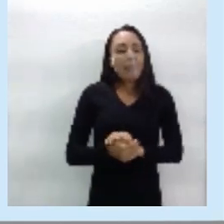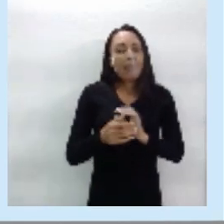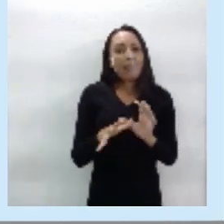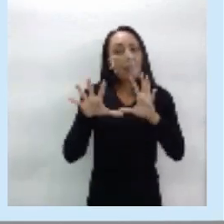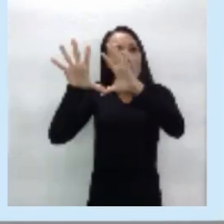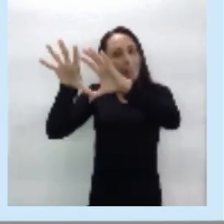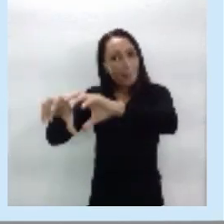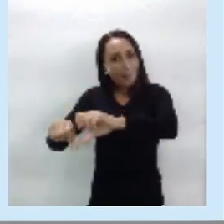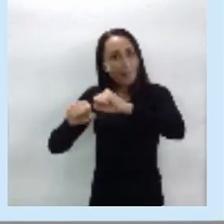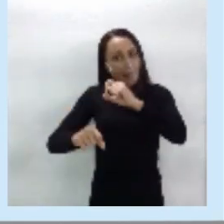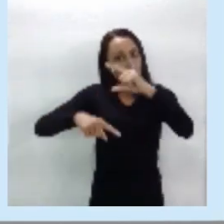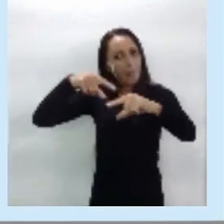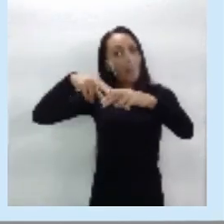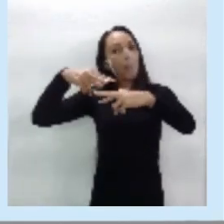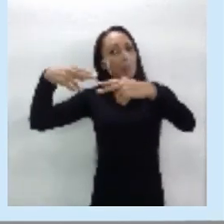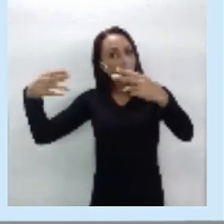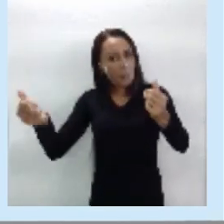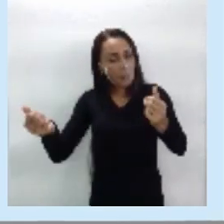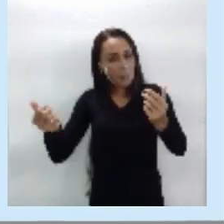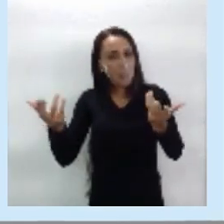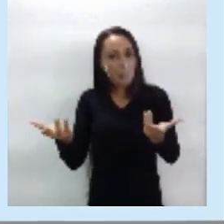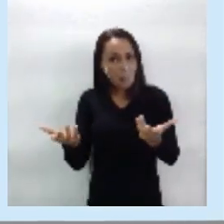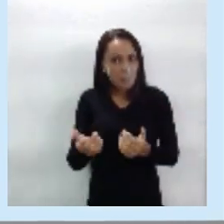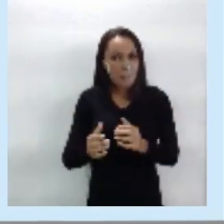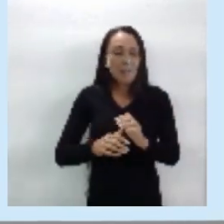essa matéria-prima